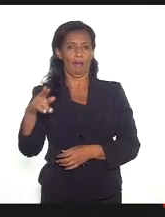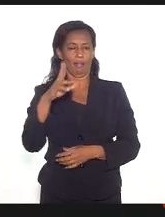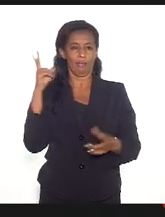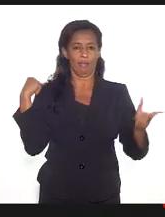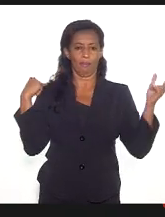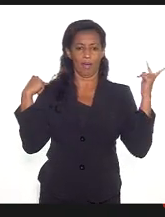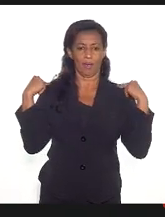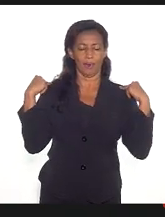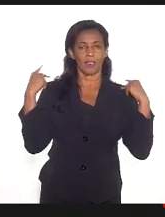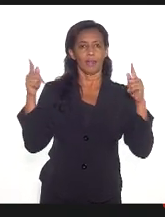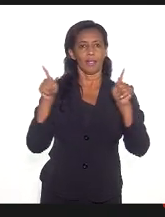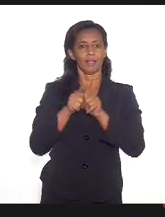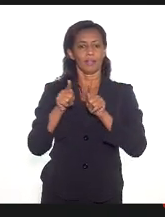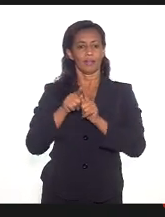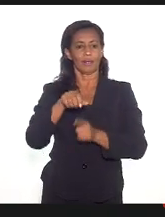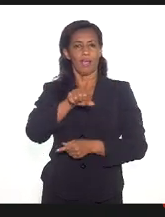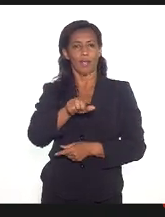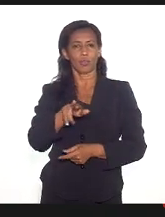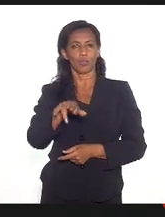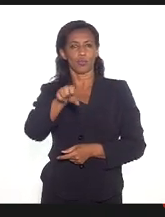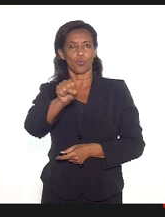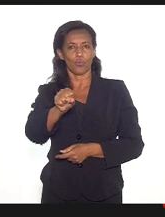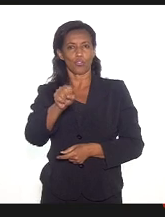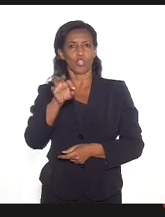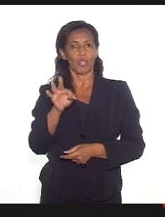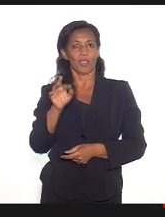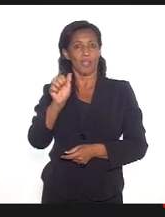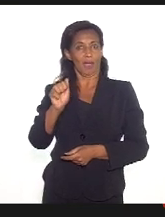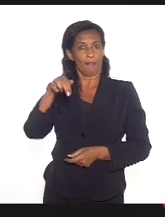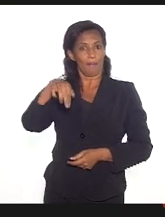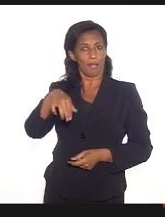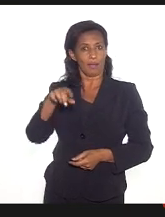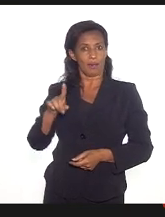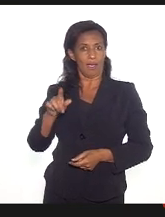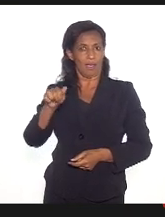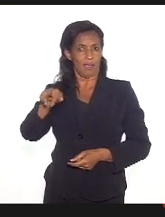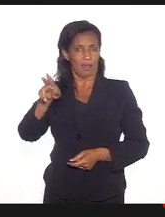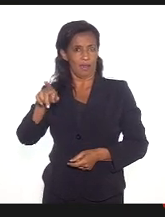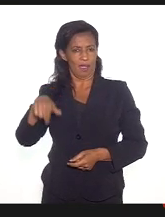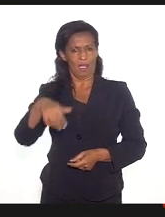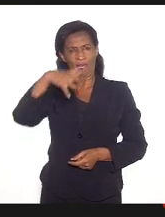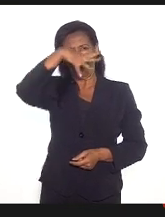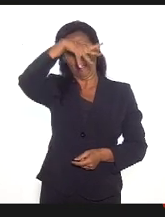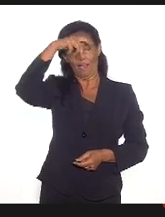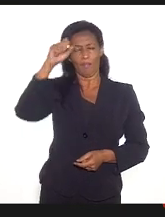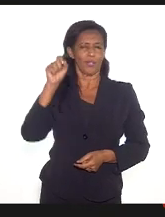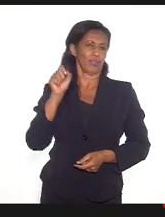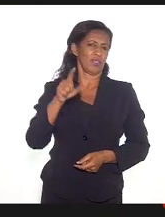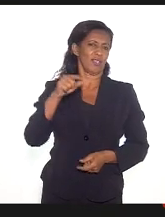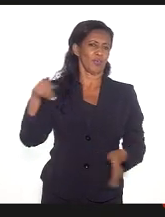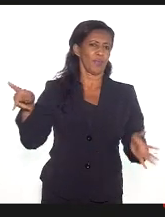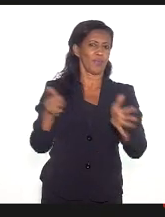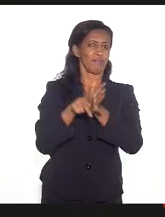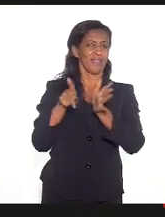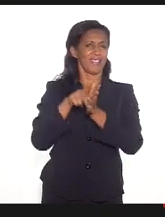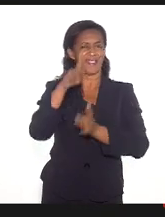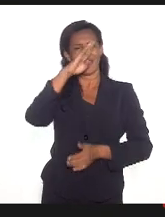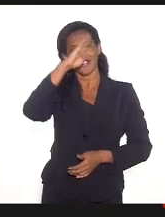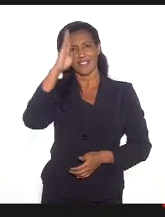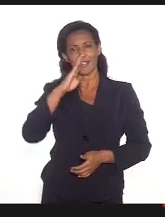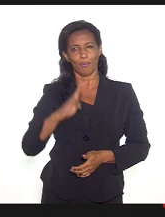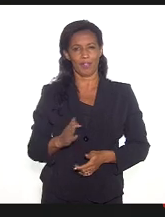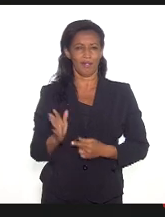pelo Programa Adsumos dos Fuzileiros Navais. A Amazônia Azul pertence ao Brasil